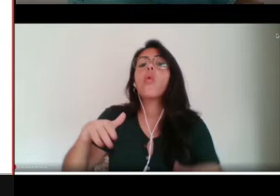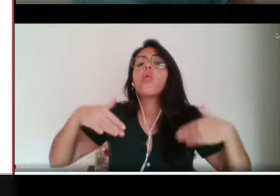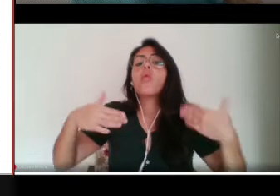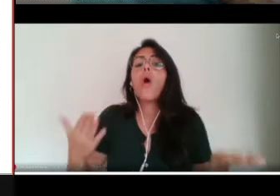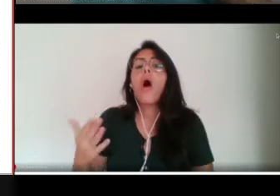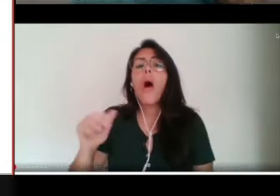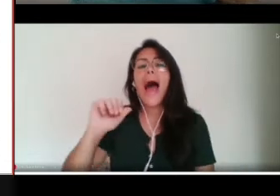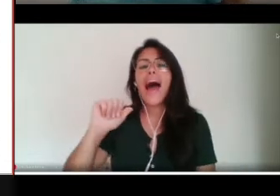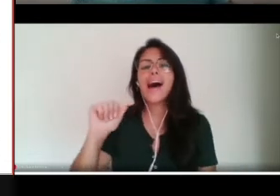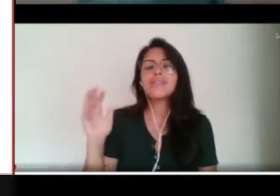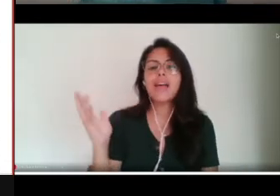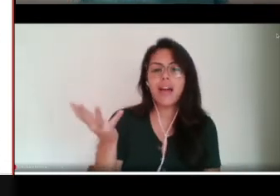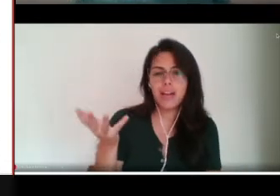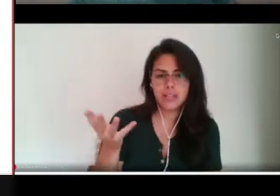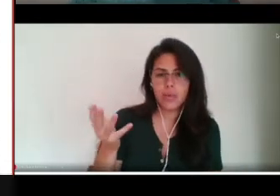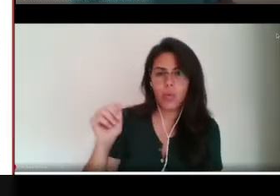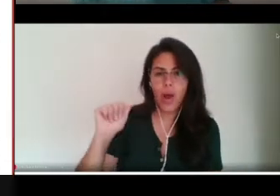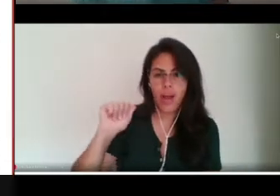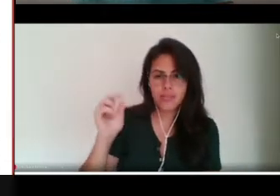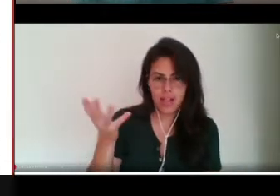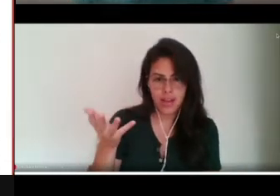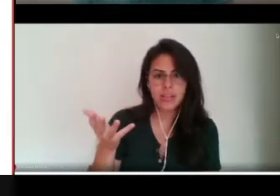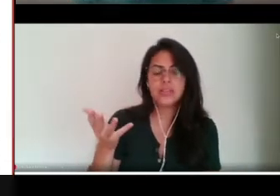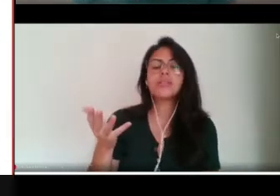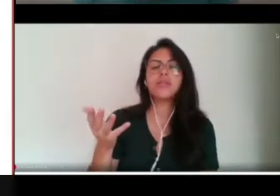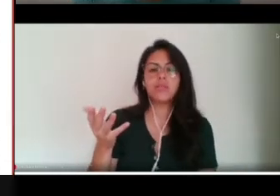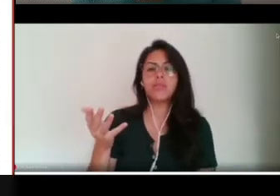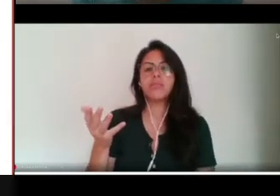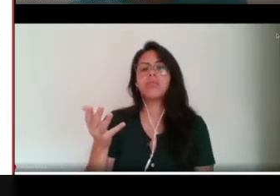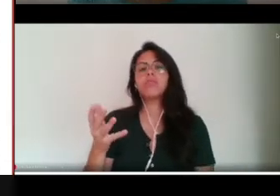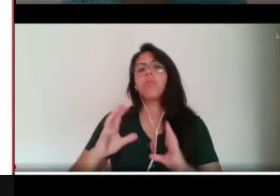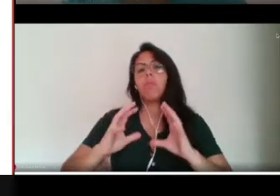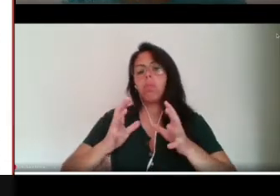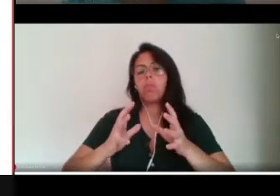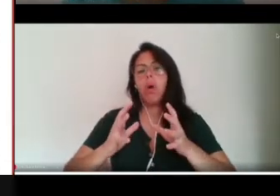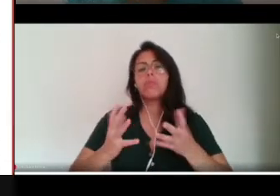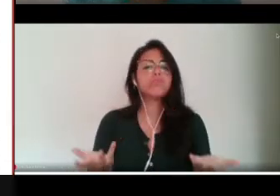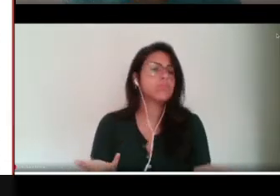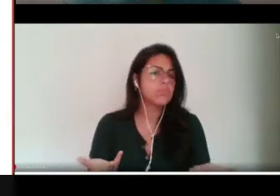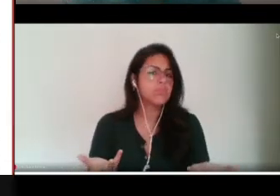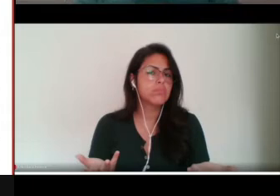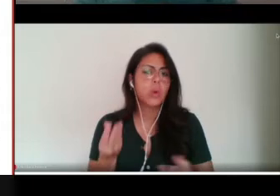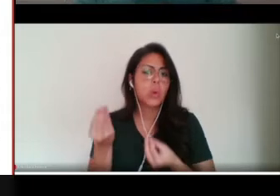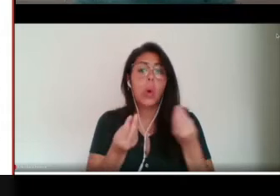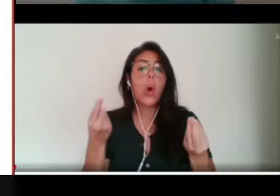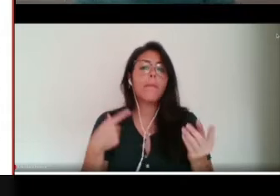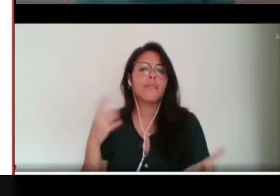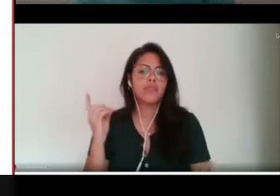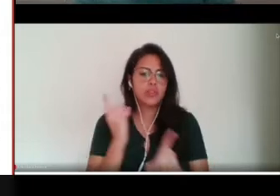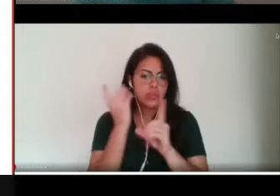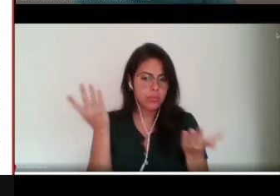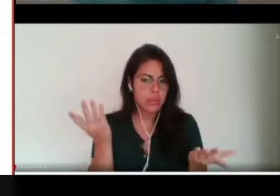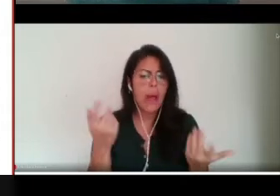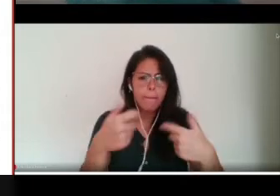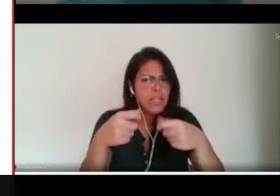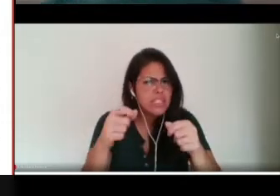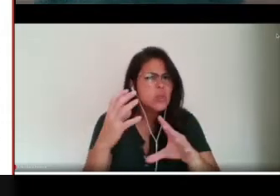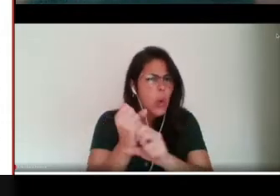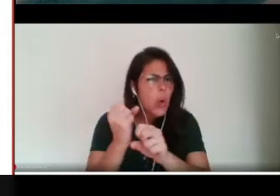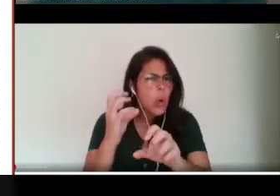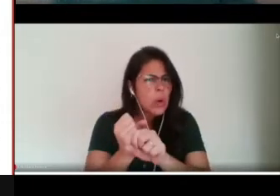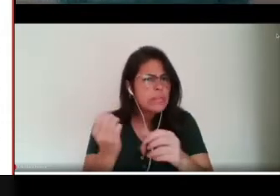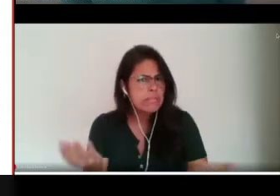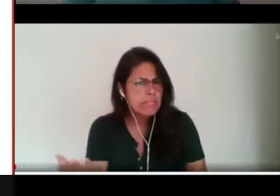bola? Como é que eu faço isso? Eu preciso fazer conta para fazer isso aí? Essa é uma